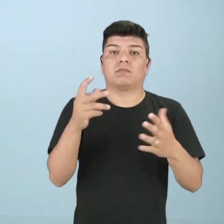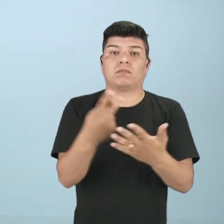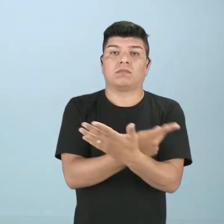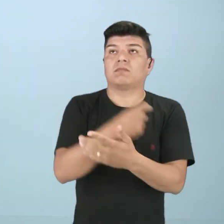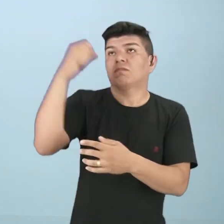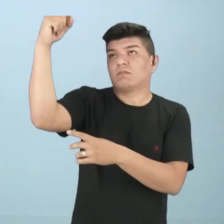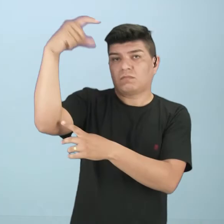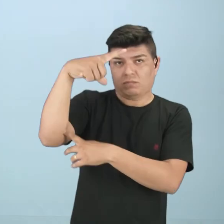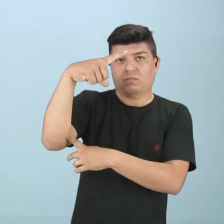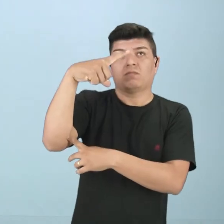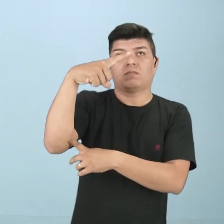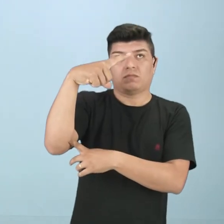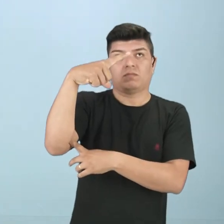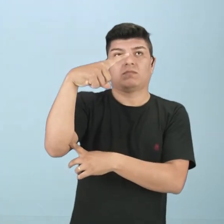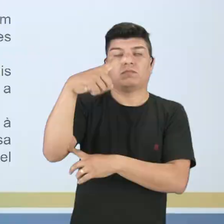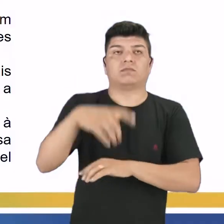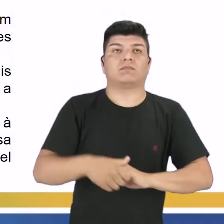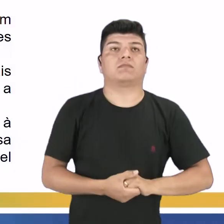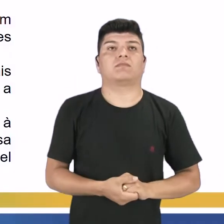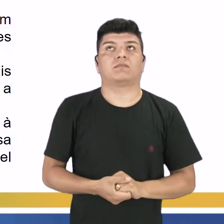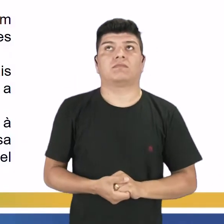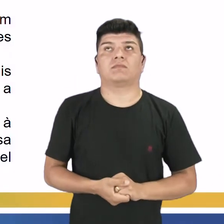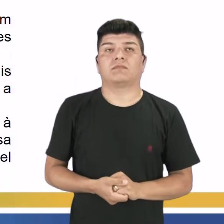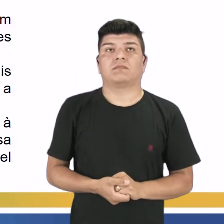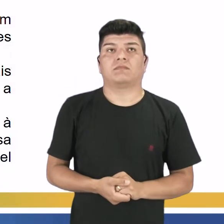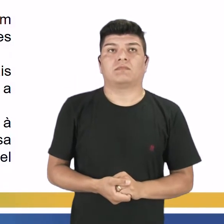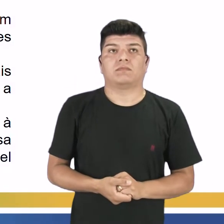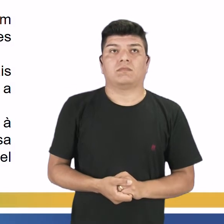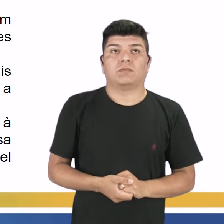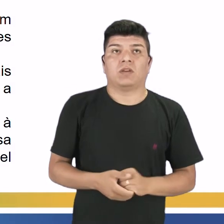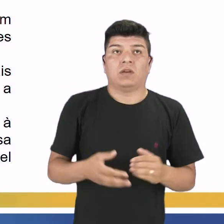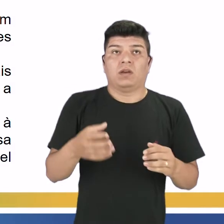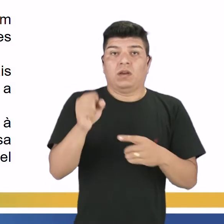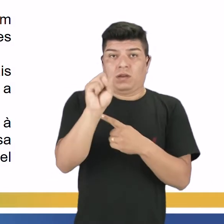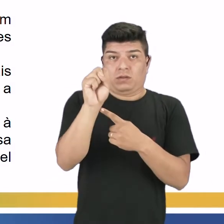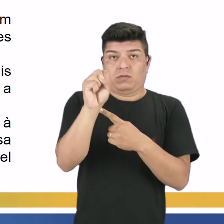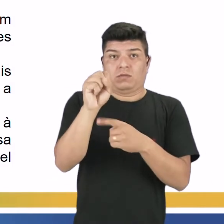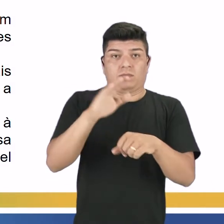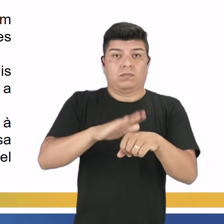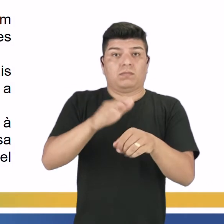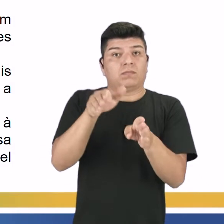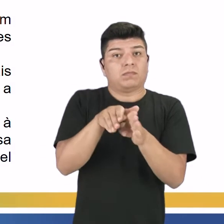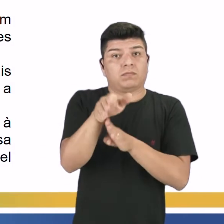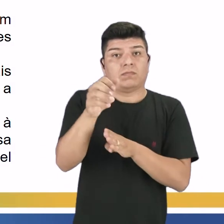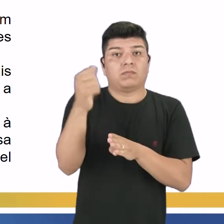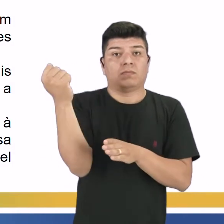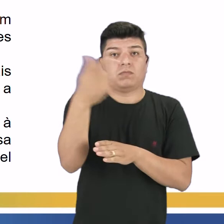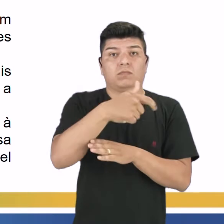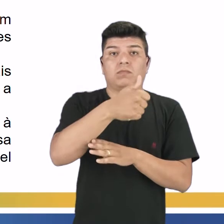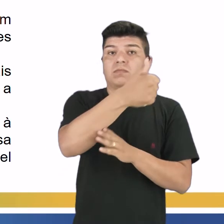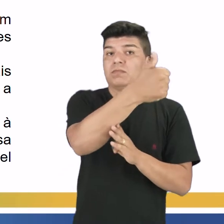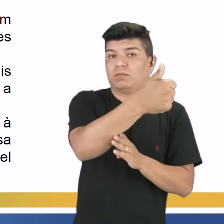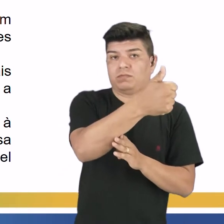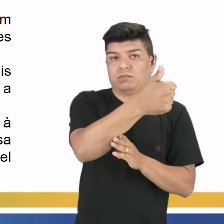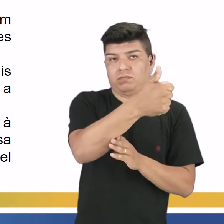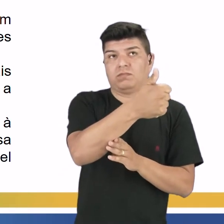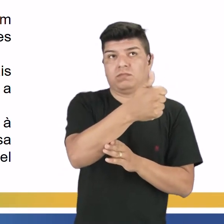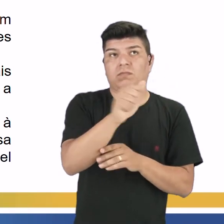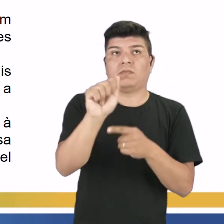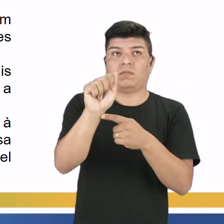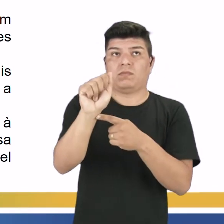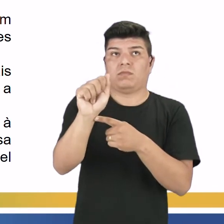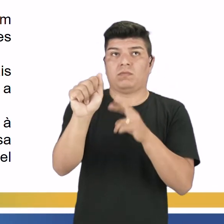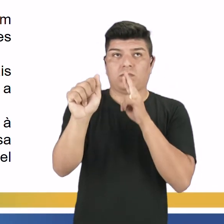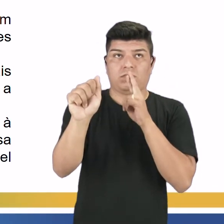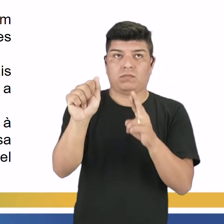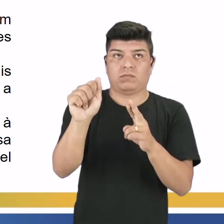da luminosidade. Vamos lá. A espécie 8 é mais indicada que a 1. Isso alternativa A